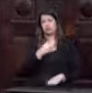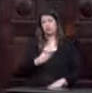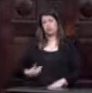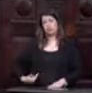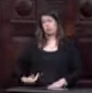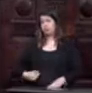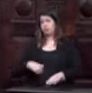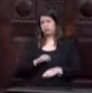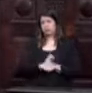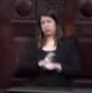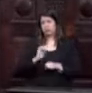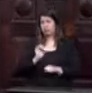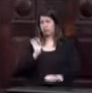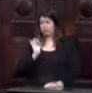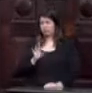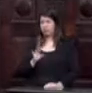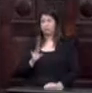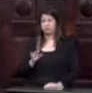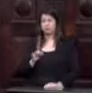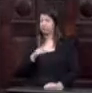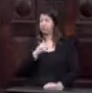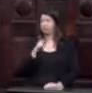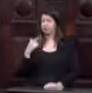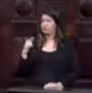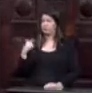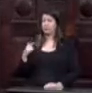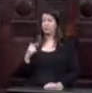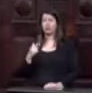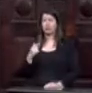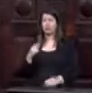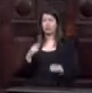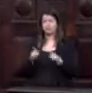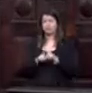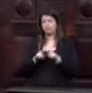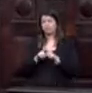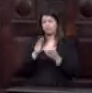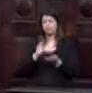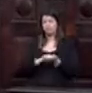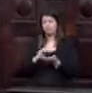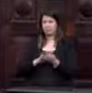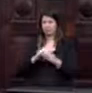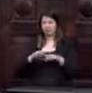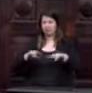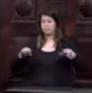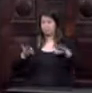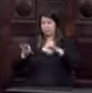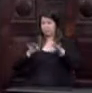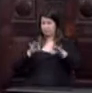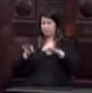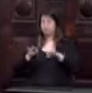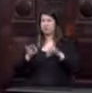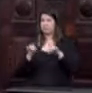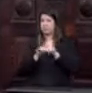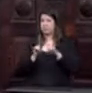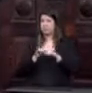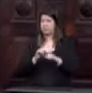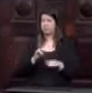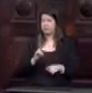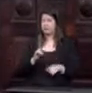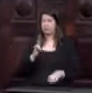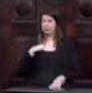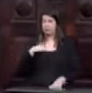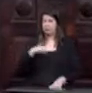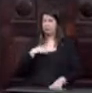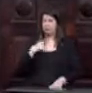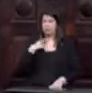minha opinião. Eu acho que isso não satisfaz um efetivo projeto de teto de gastos. Tem um caráter burlesco aqui, farsesco,